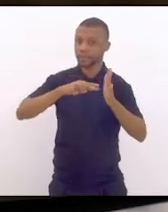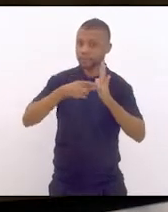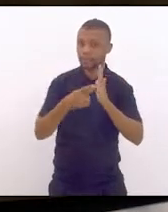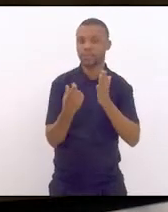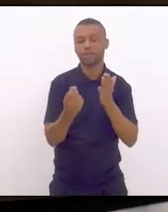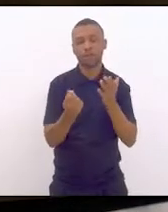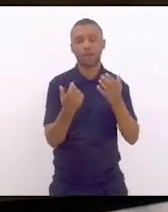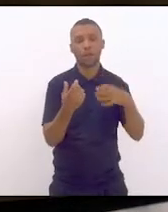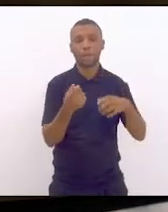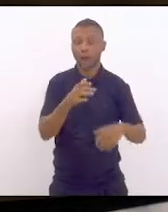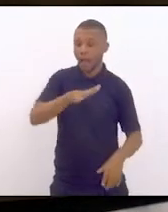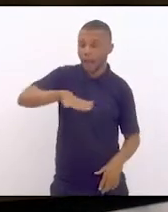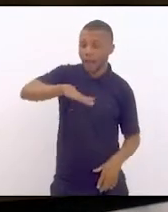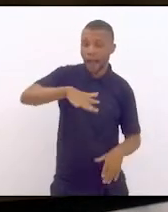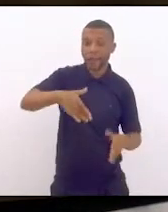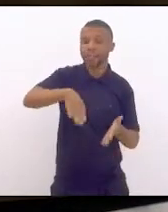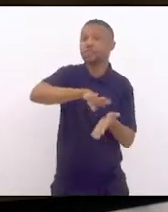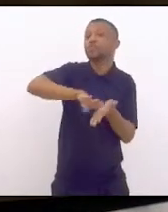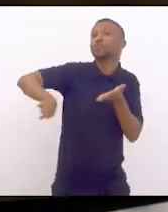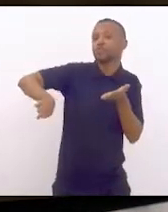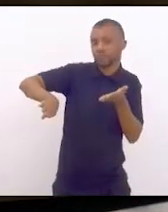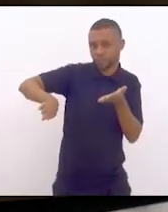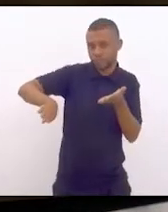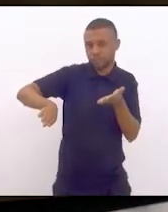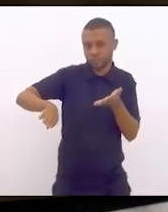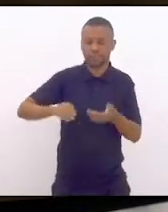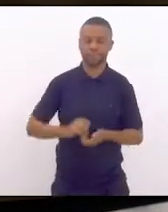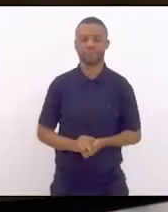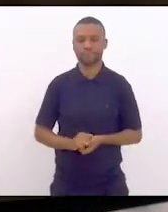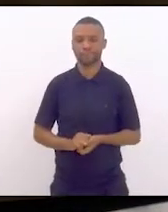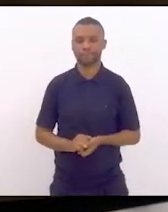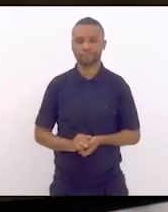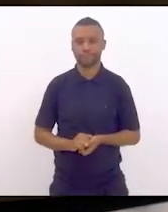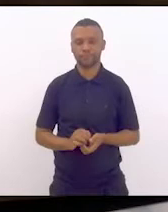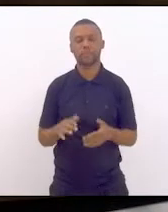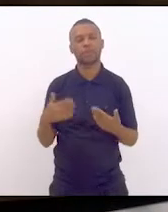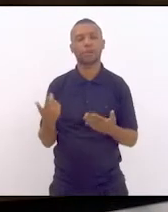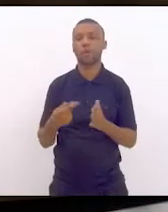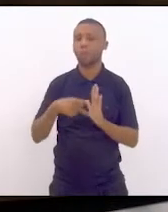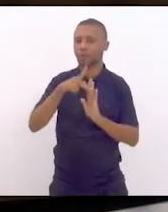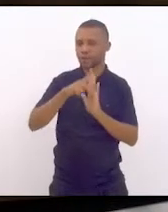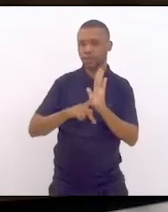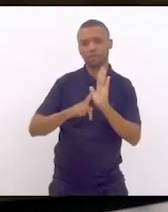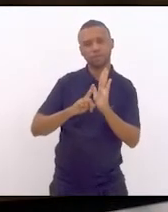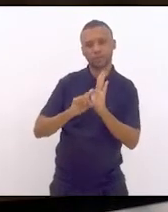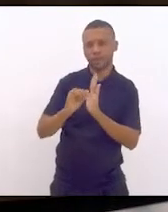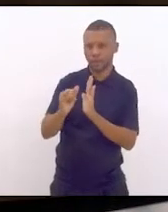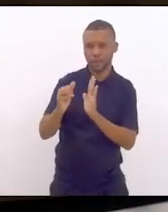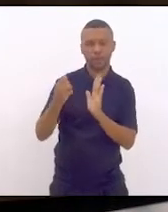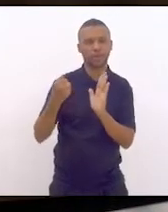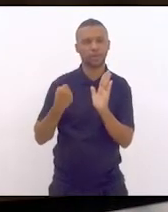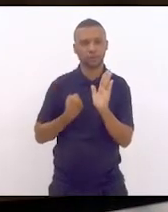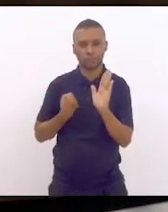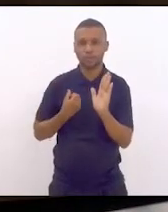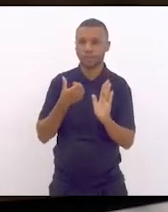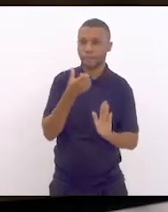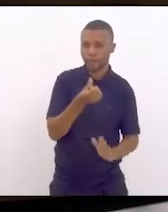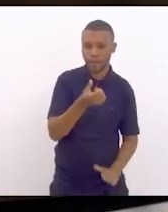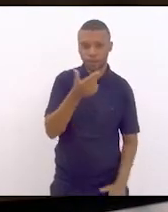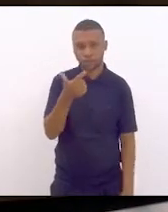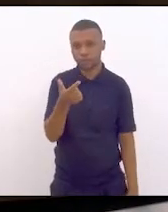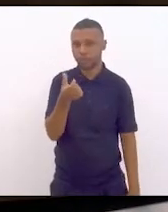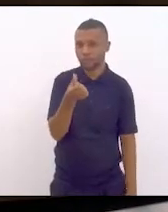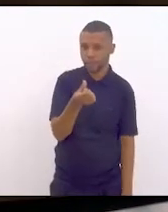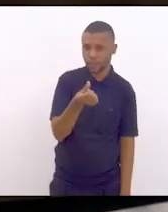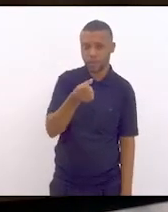diária. Assim pois, senhor presidente, o projeto de lei